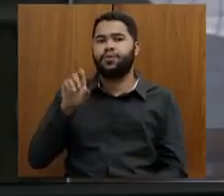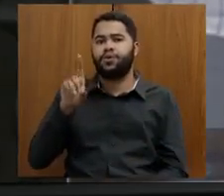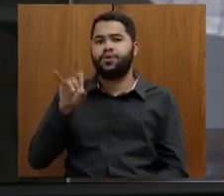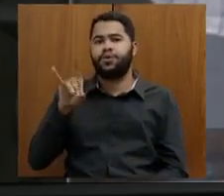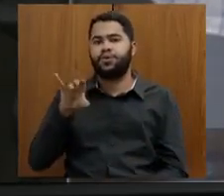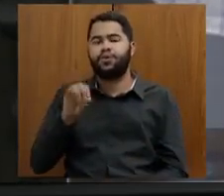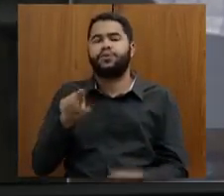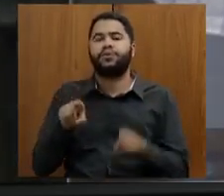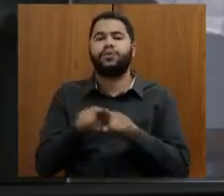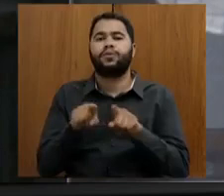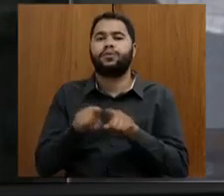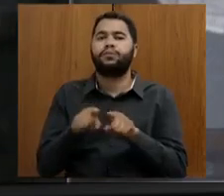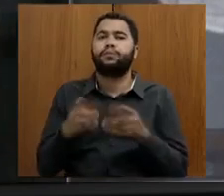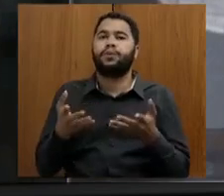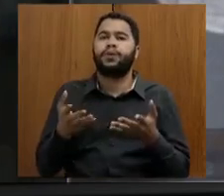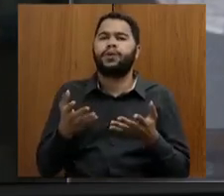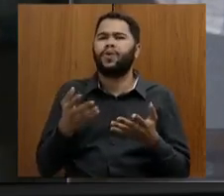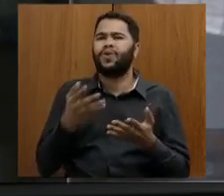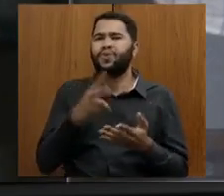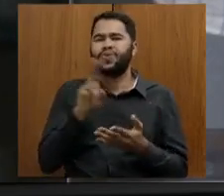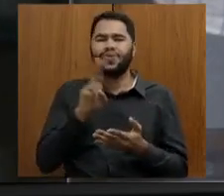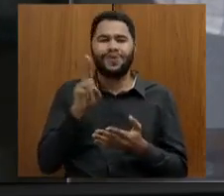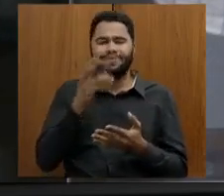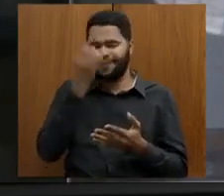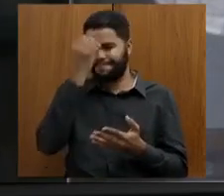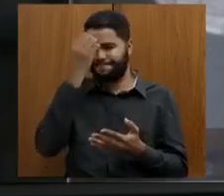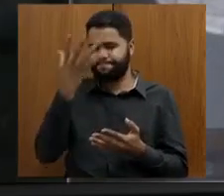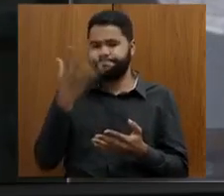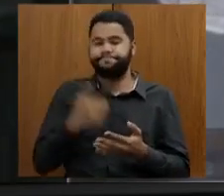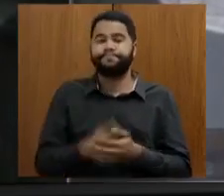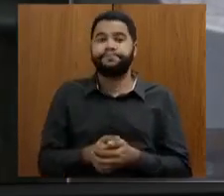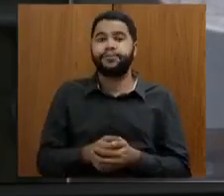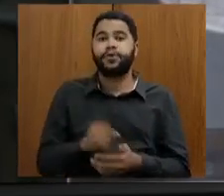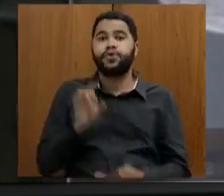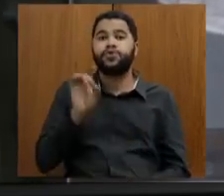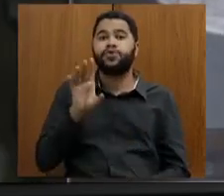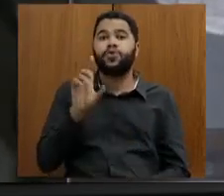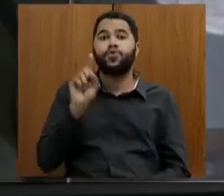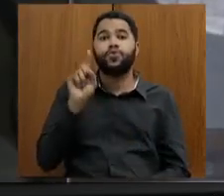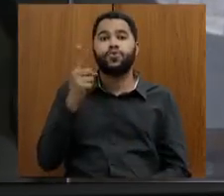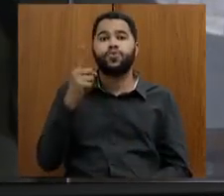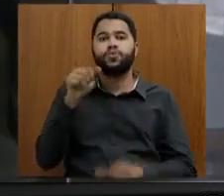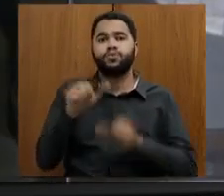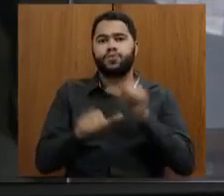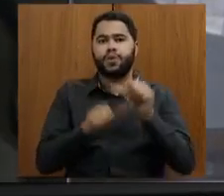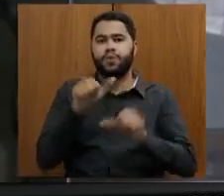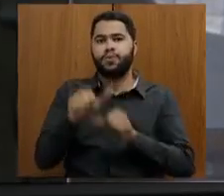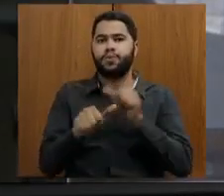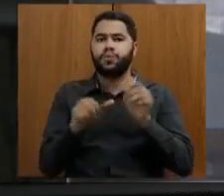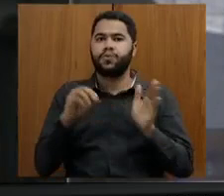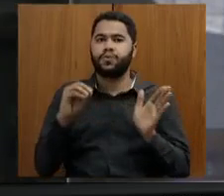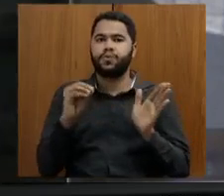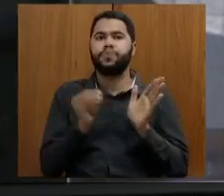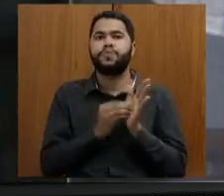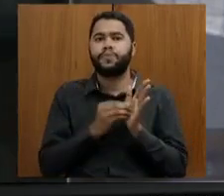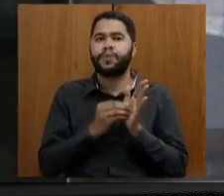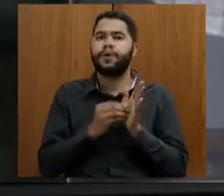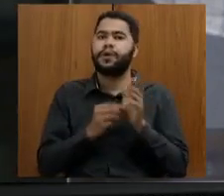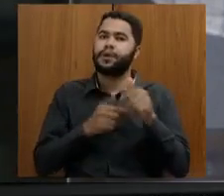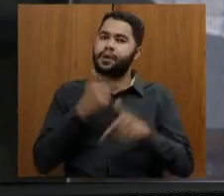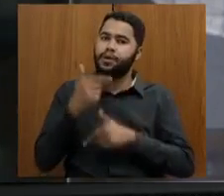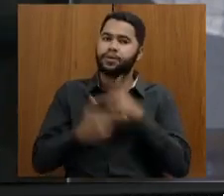O coronel vai da cidade de Lavras me fugiu o nome agora apenas uma mudança colocando o sargento